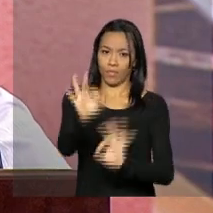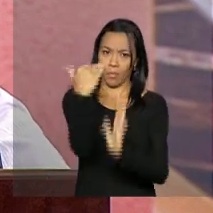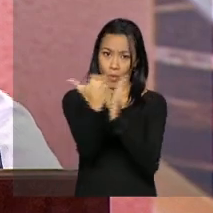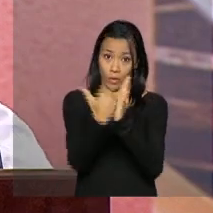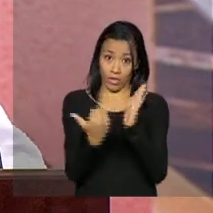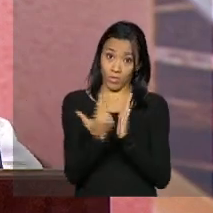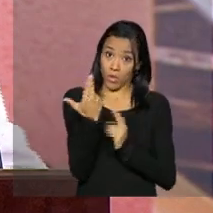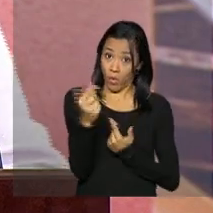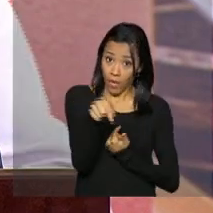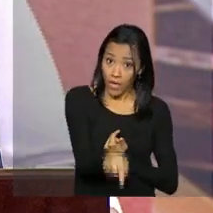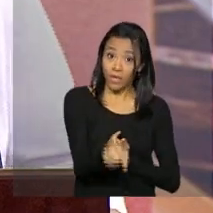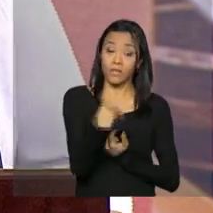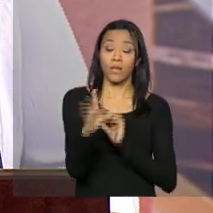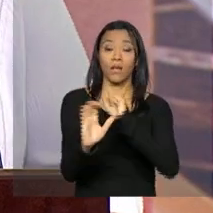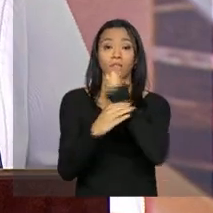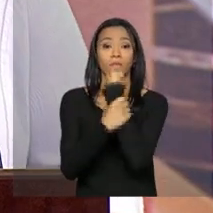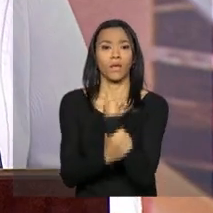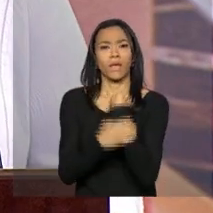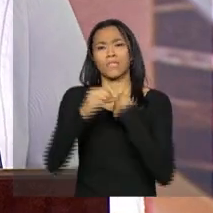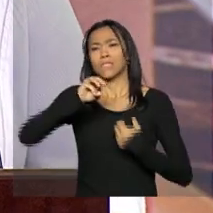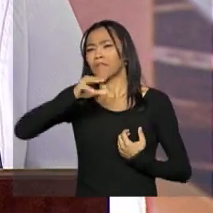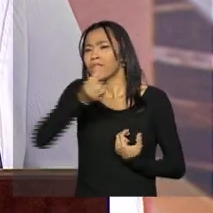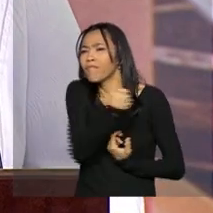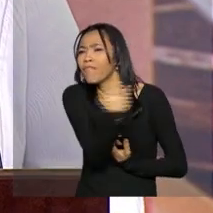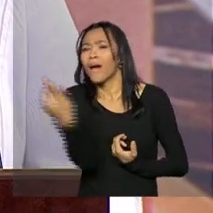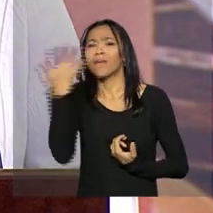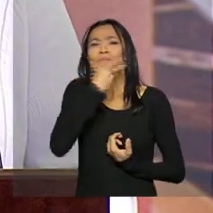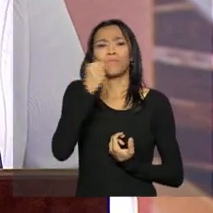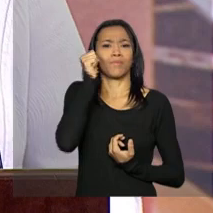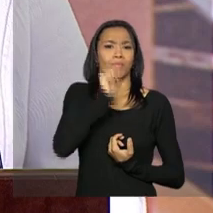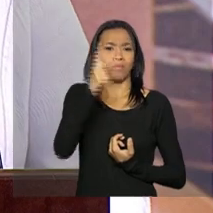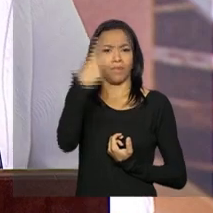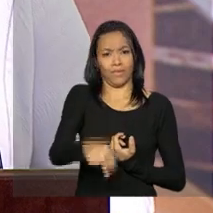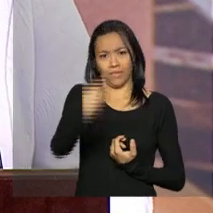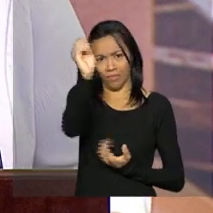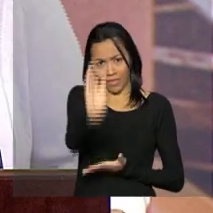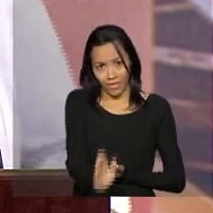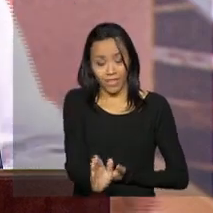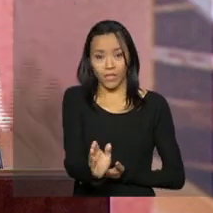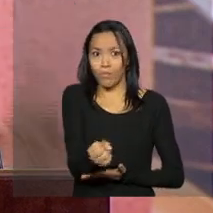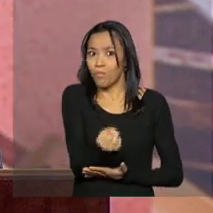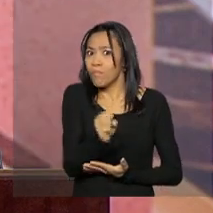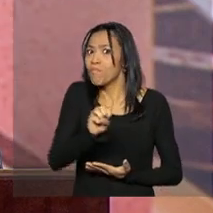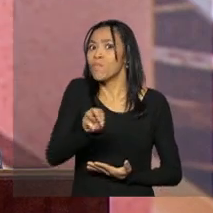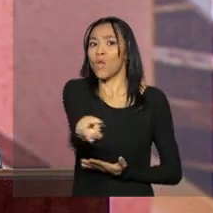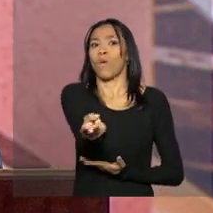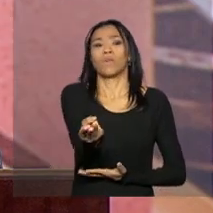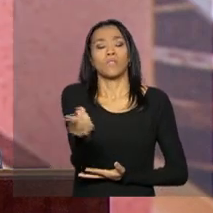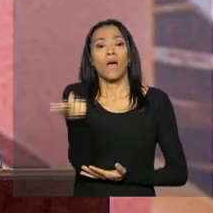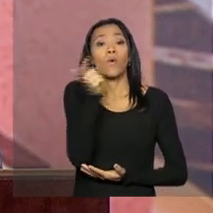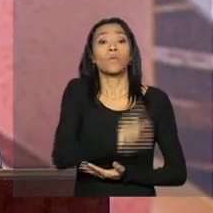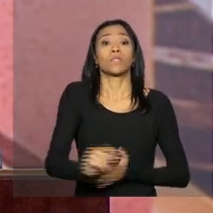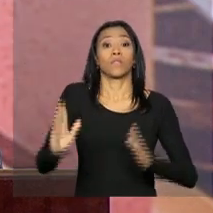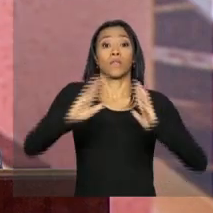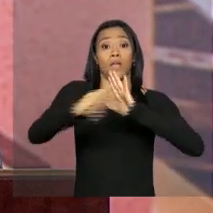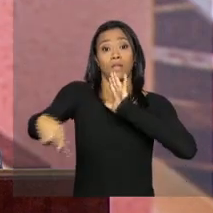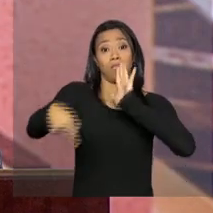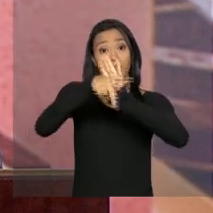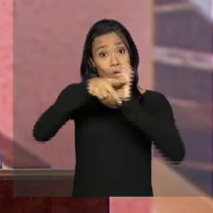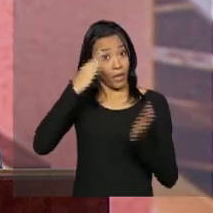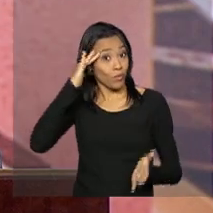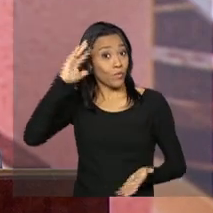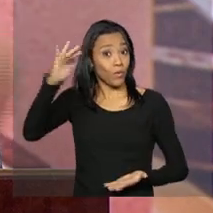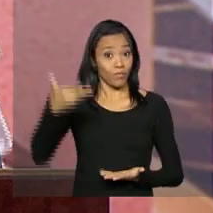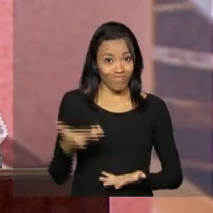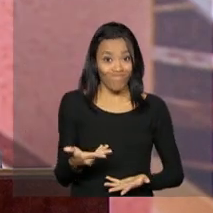habitacional que garantisse a milhões de brasileiras e brasileiros a realização do sonho da